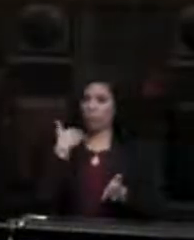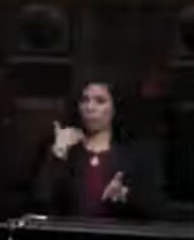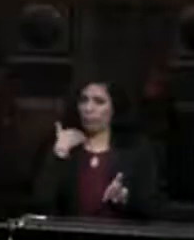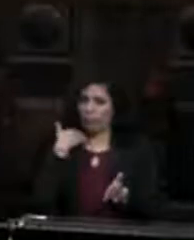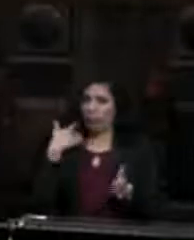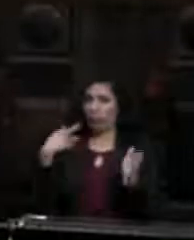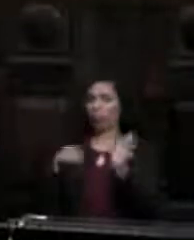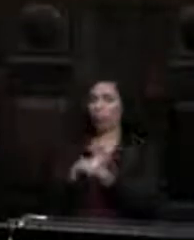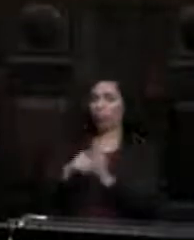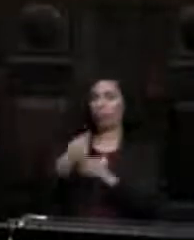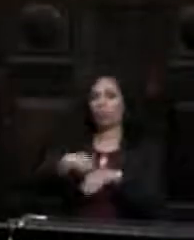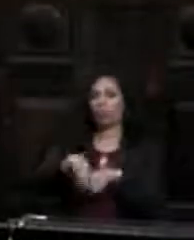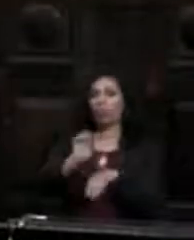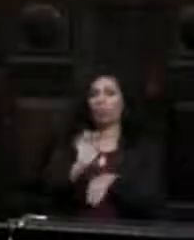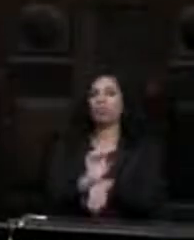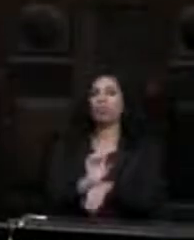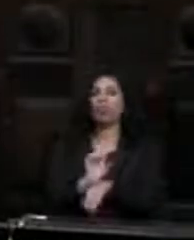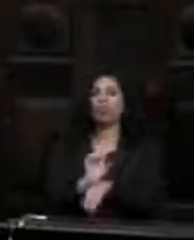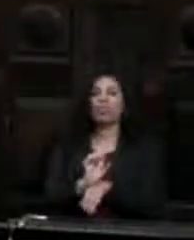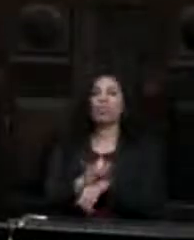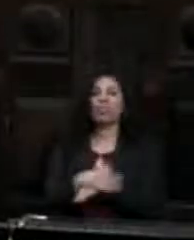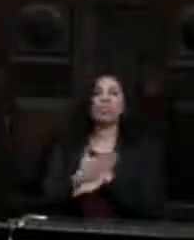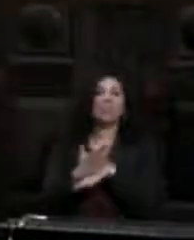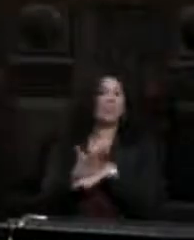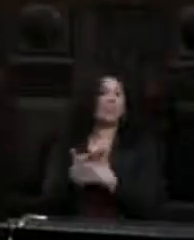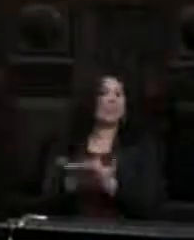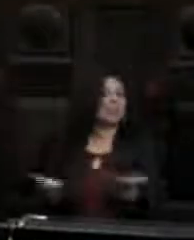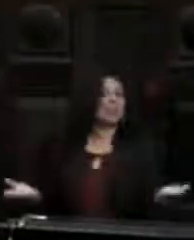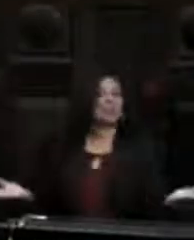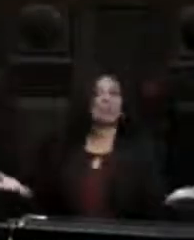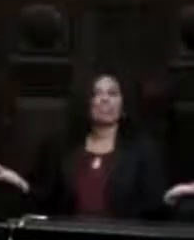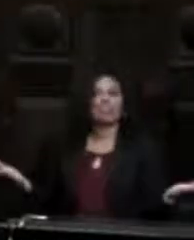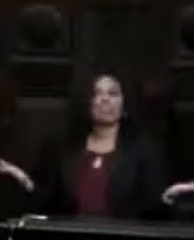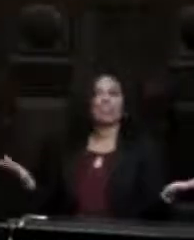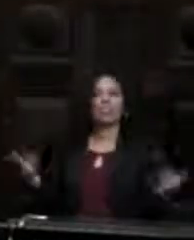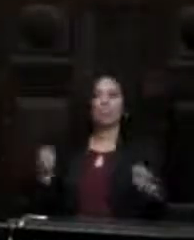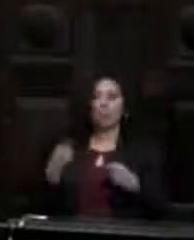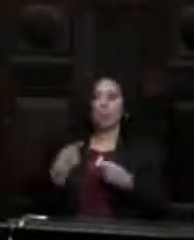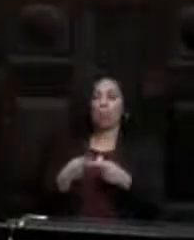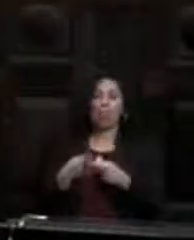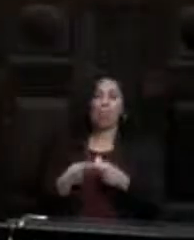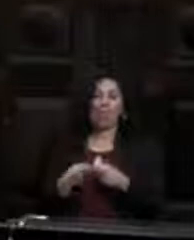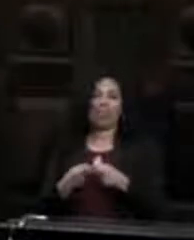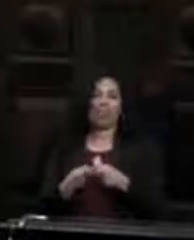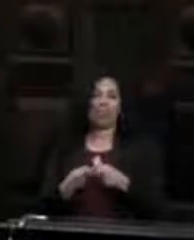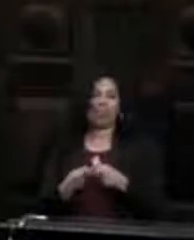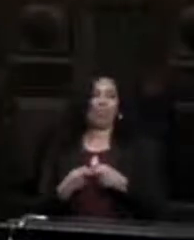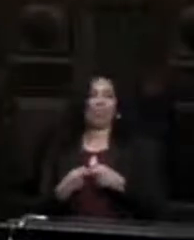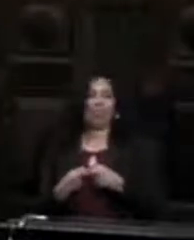do Tesouro, ele simplesmente é entregue de mão beijada